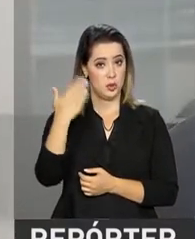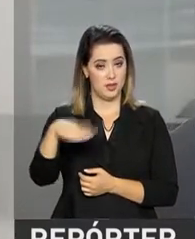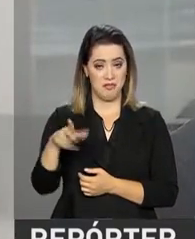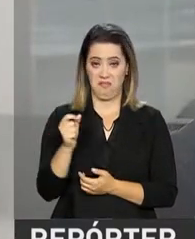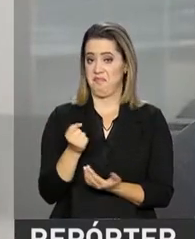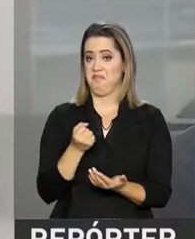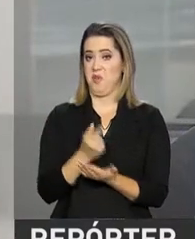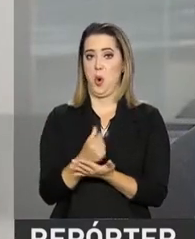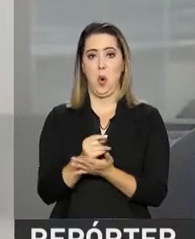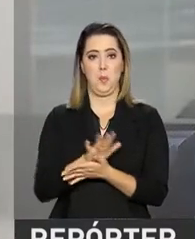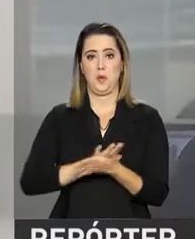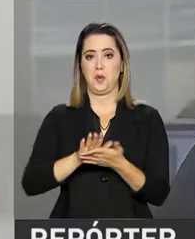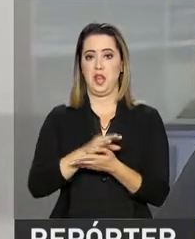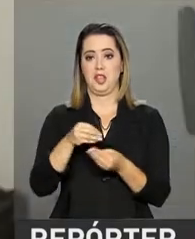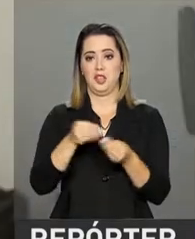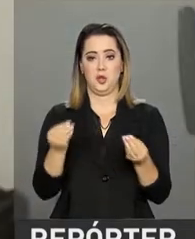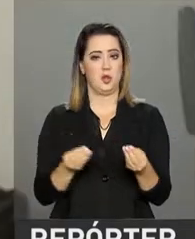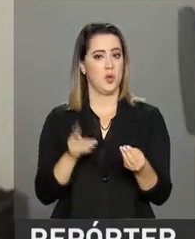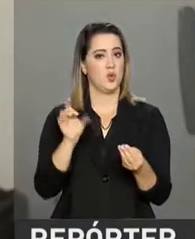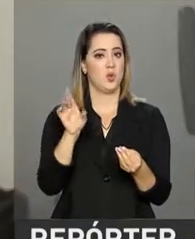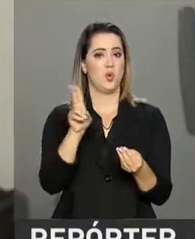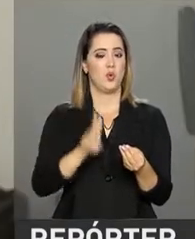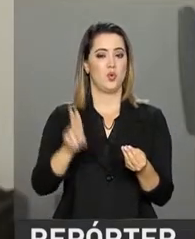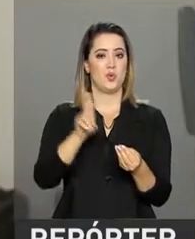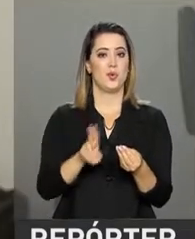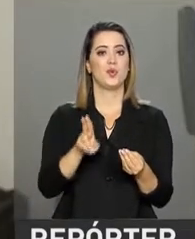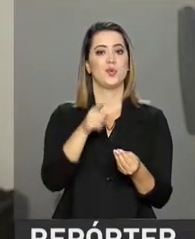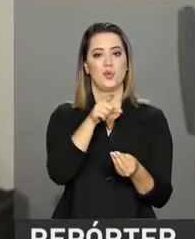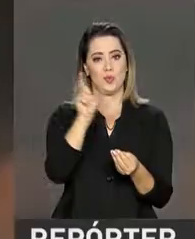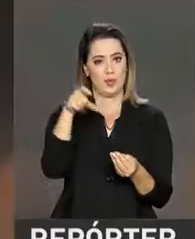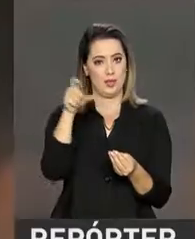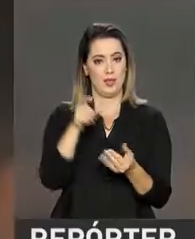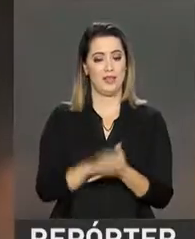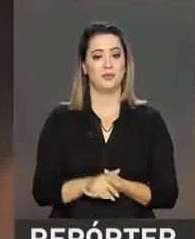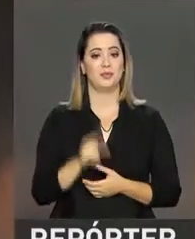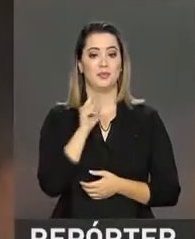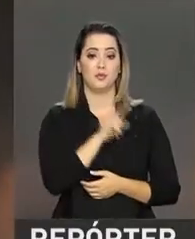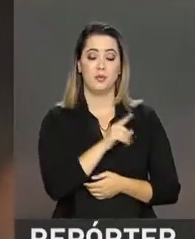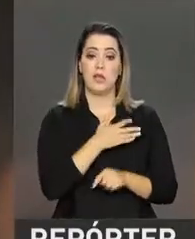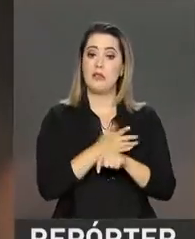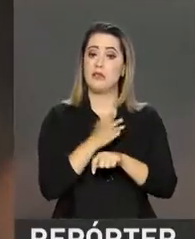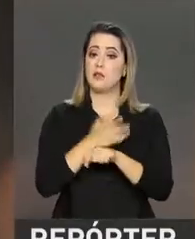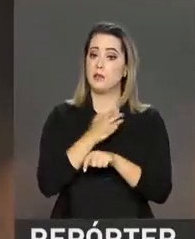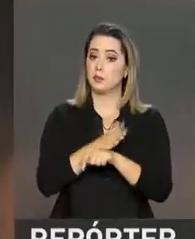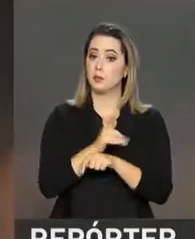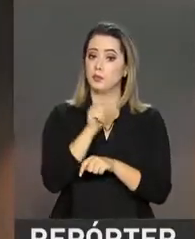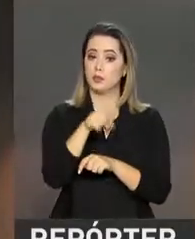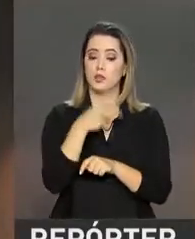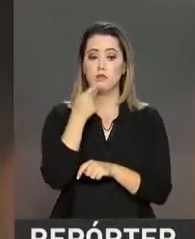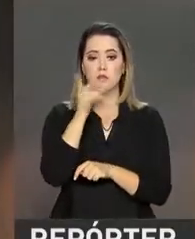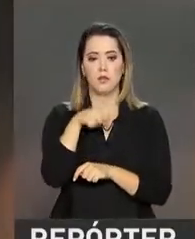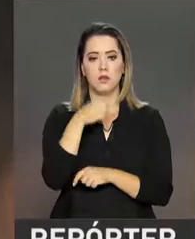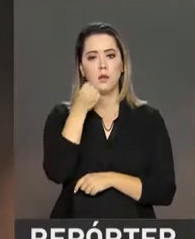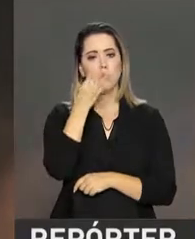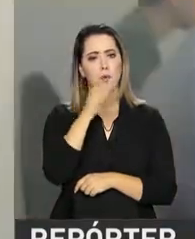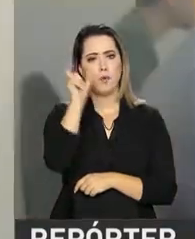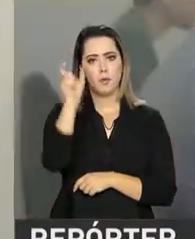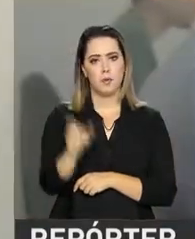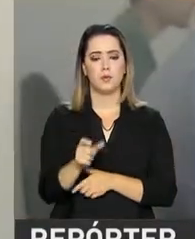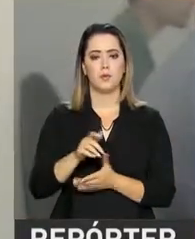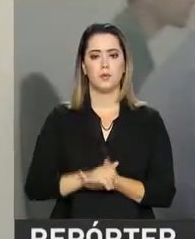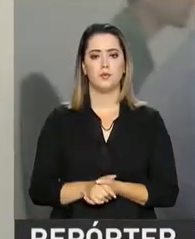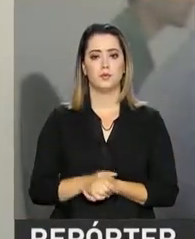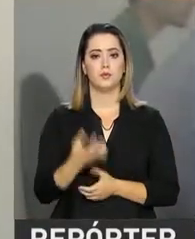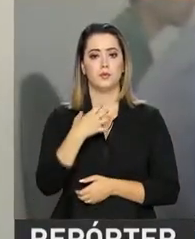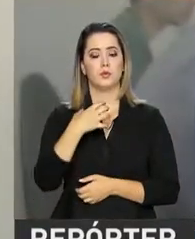ingressos só utiliza o futuro para thales que é estagiário o vale cultura é uma forma de valorização do funcionário não